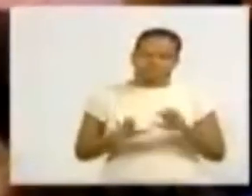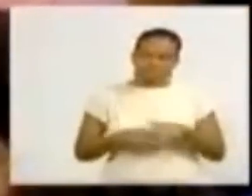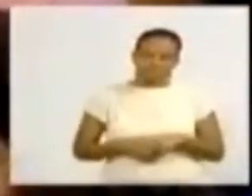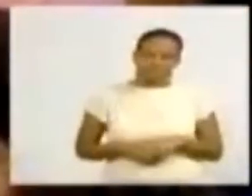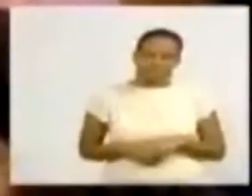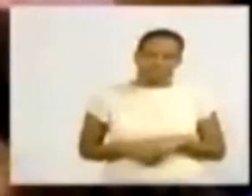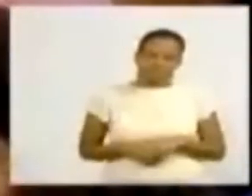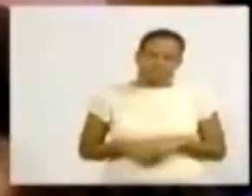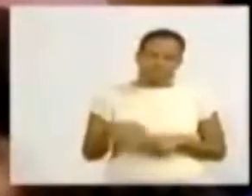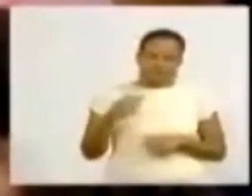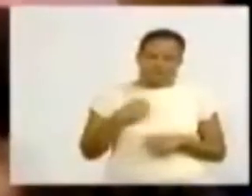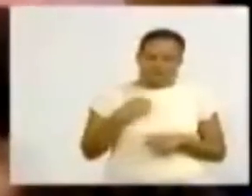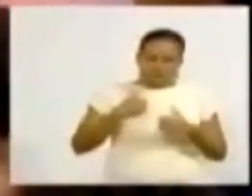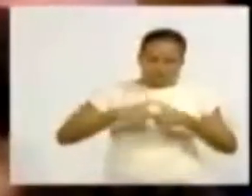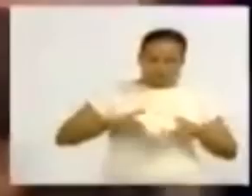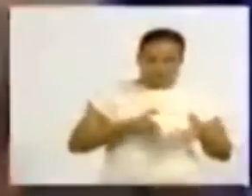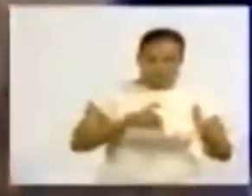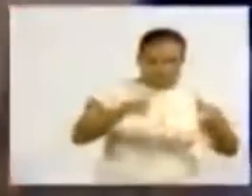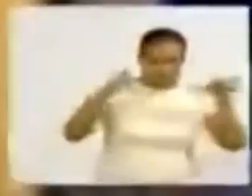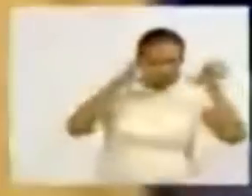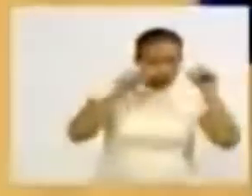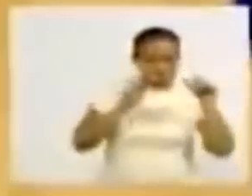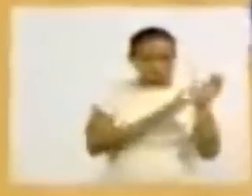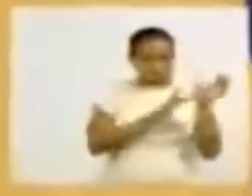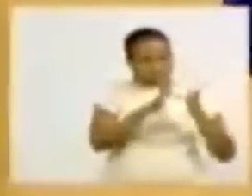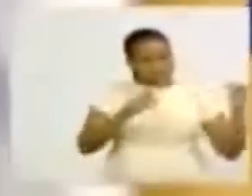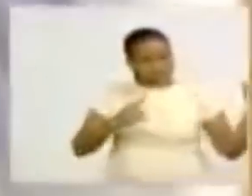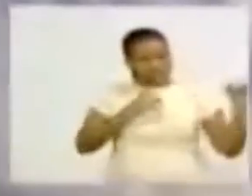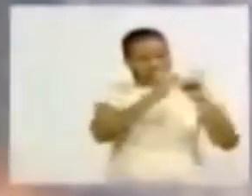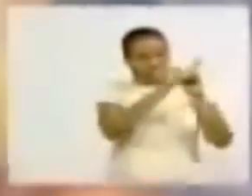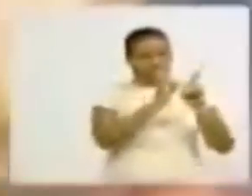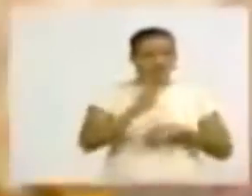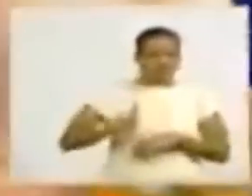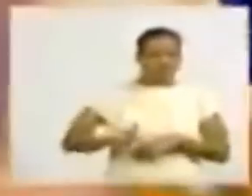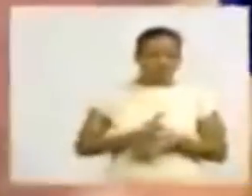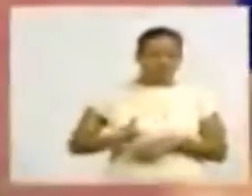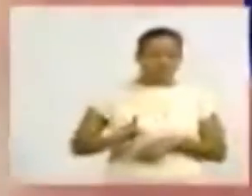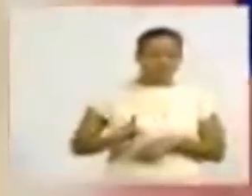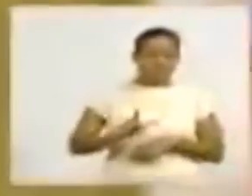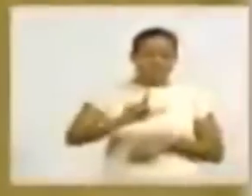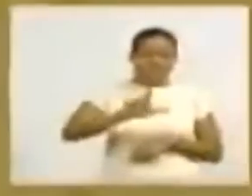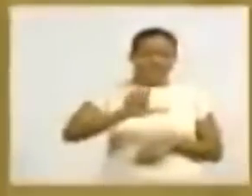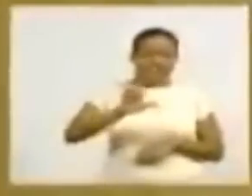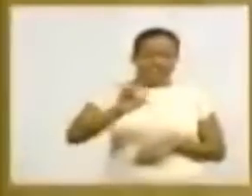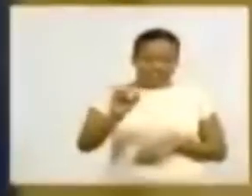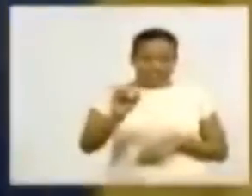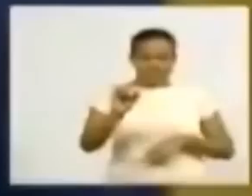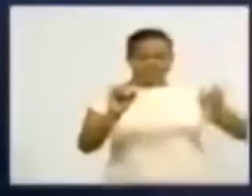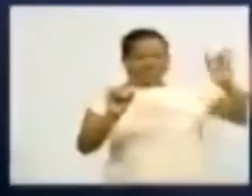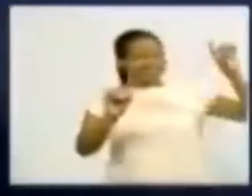Jesus me encontrou no meio do corredor e falou comigo pelos lábios do Padre Léo, minha gente.